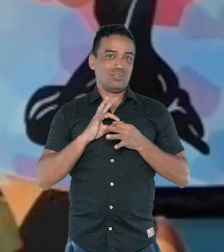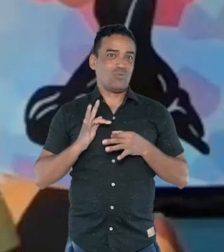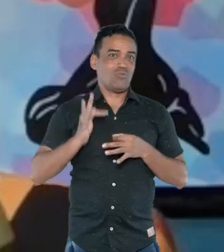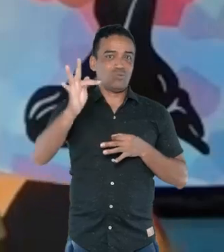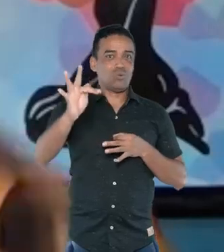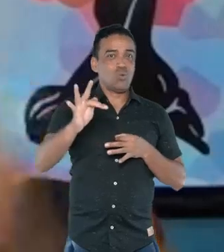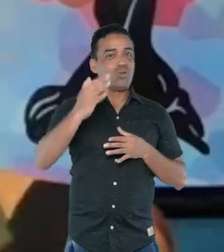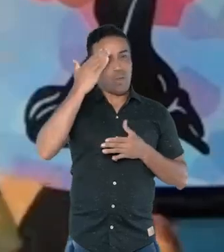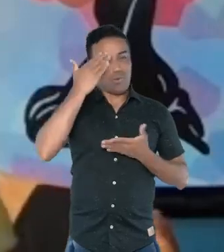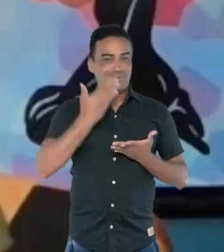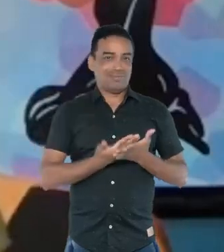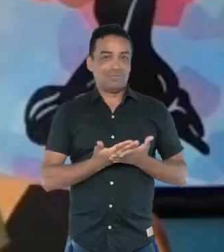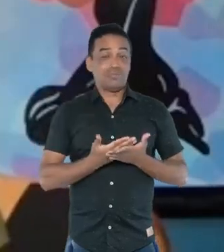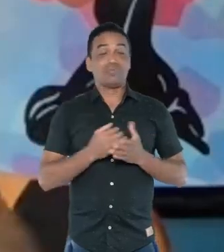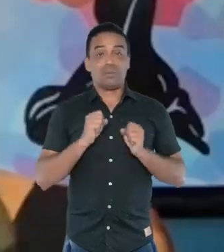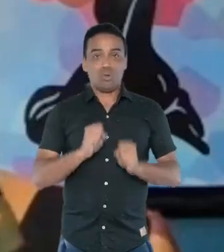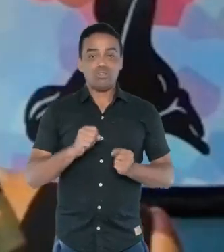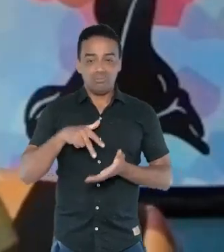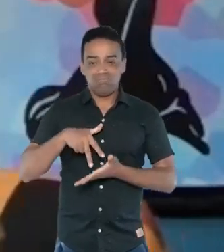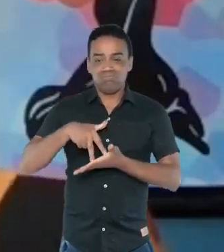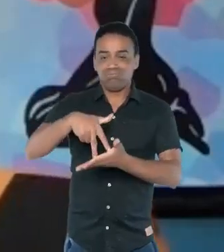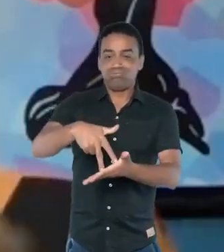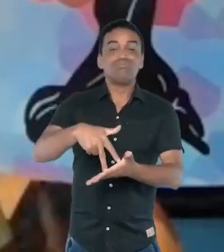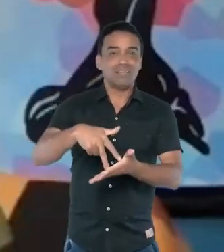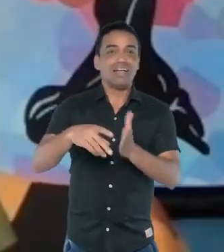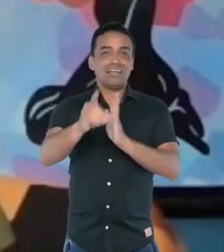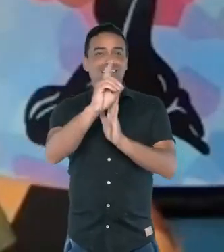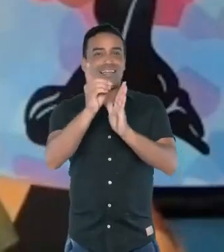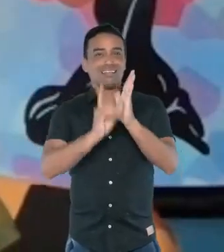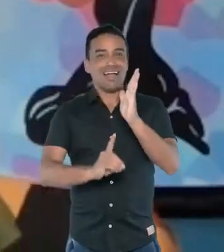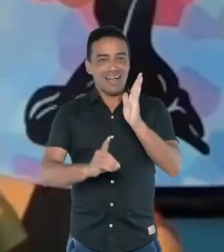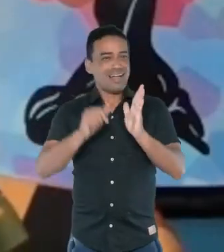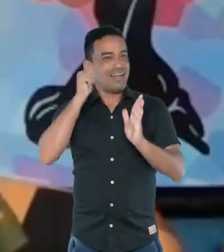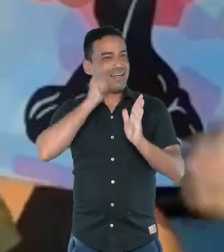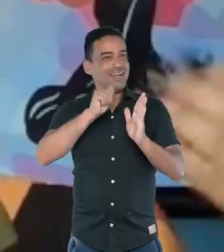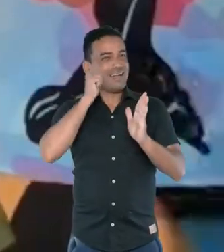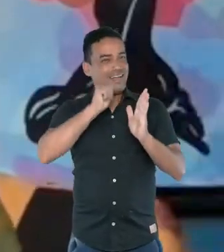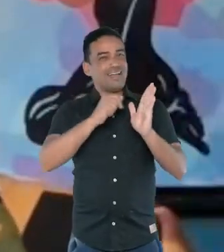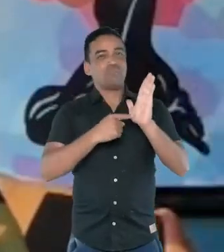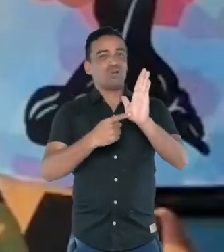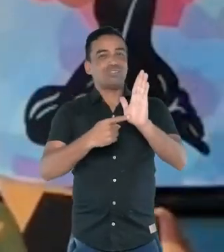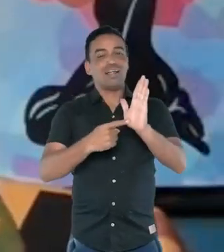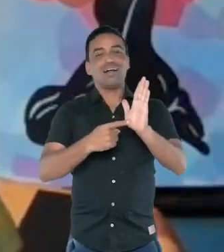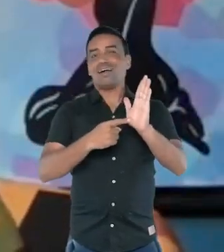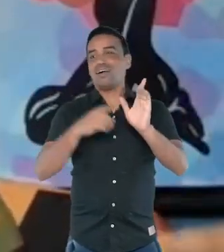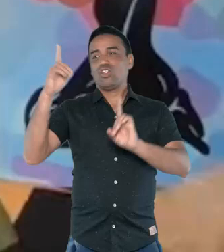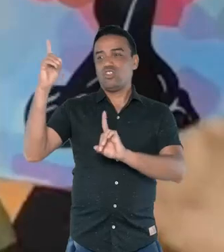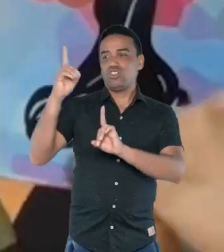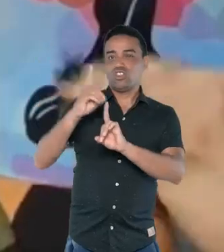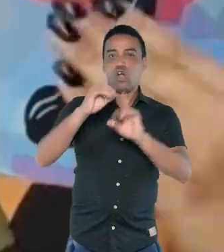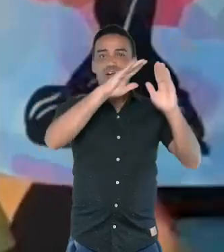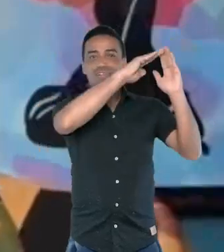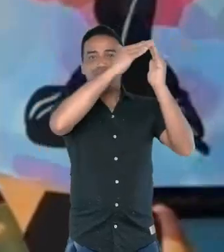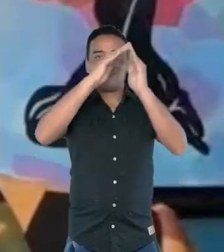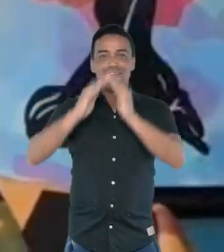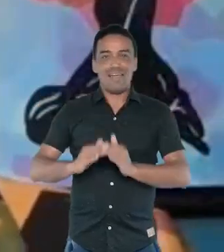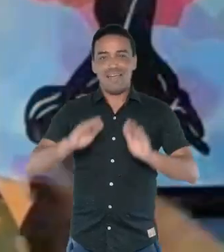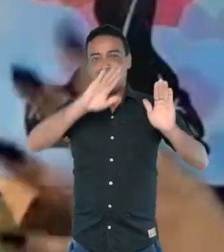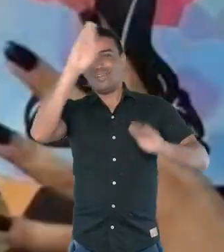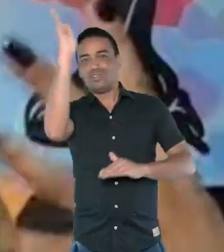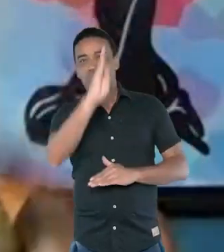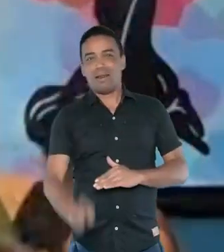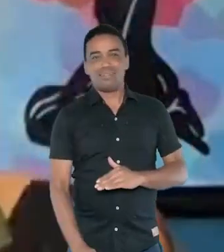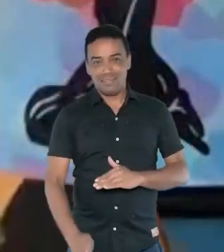que eu acredito, eu poder estar ali de Badu Design, poder estar ali levando os talentos da periferia do Brasil, levando os talentos